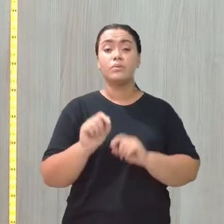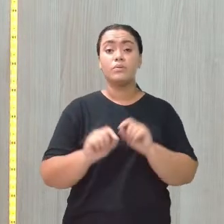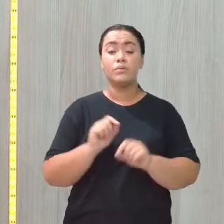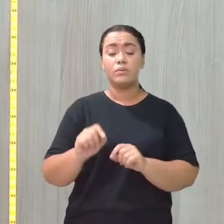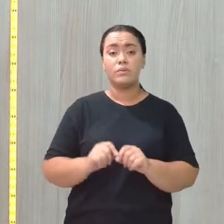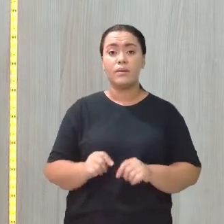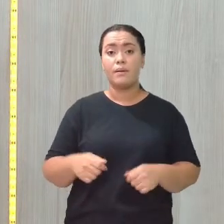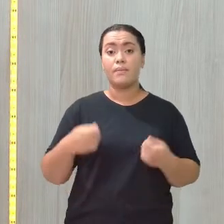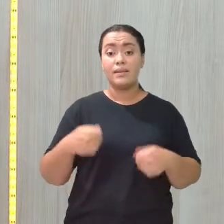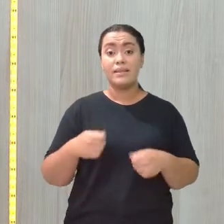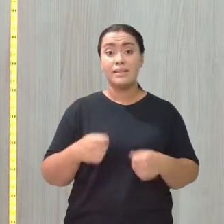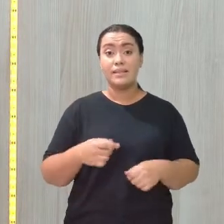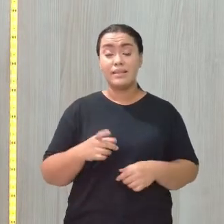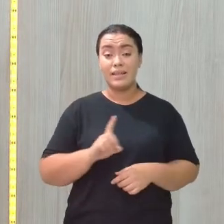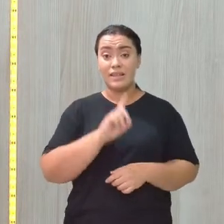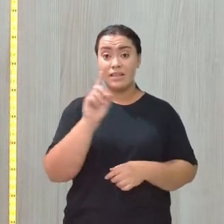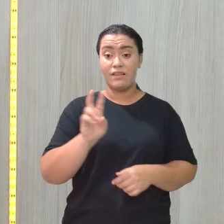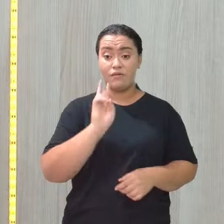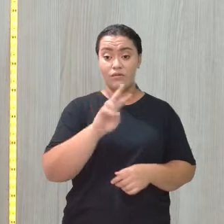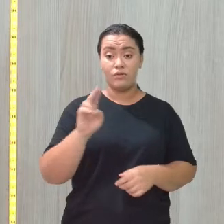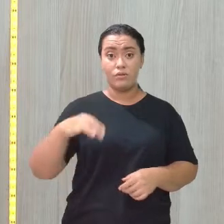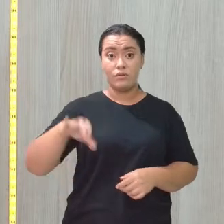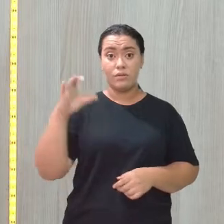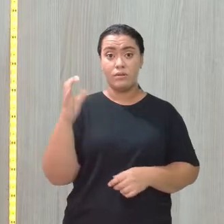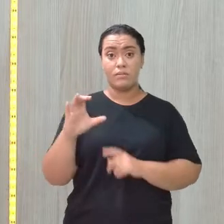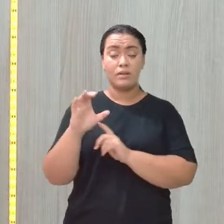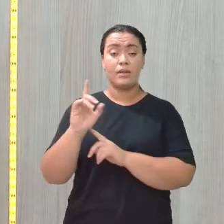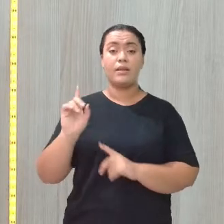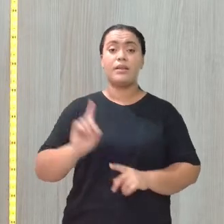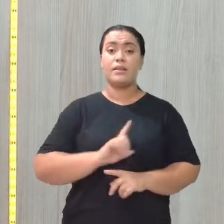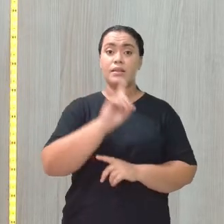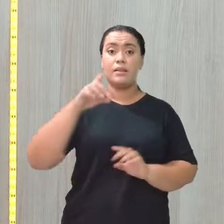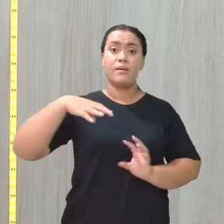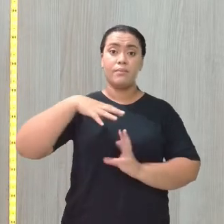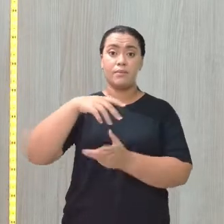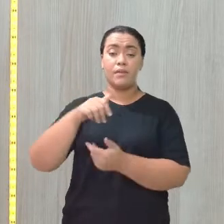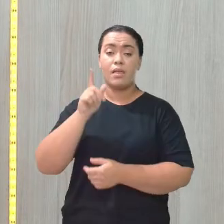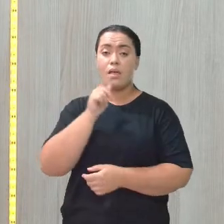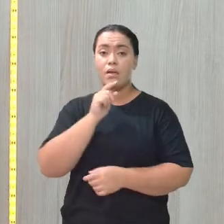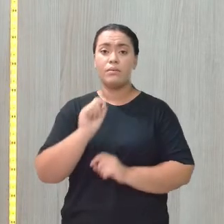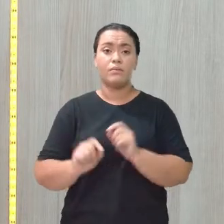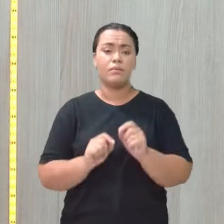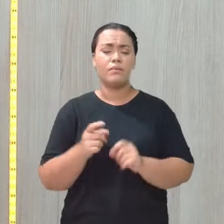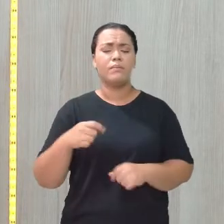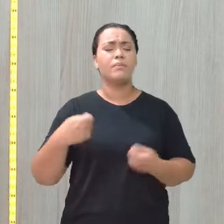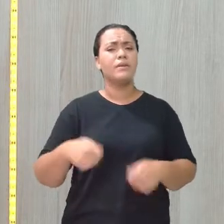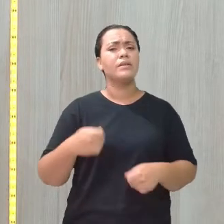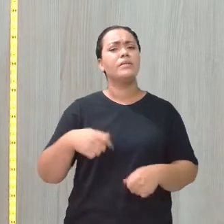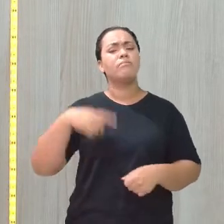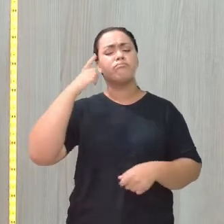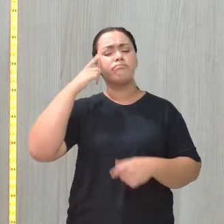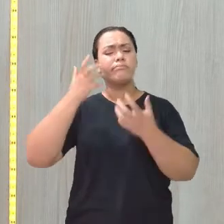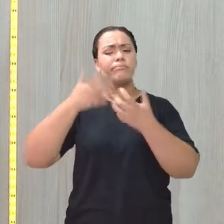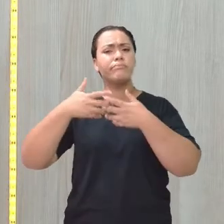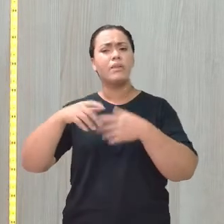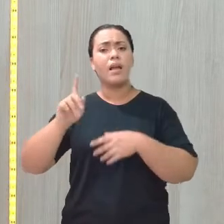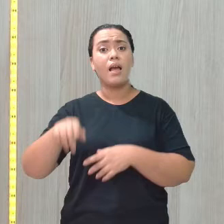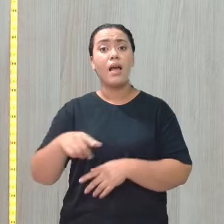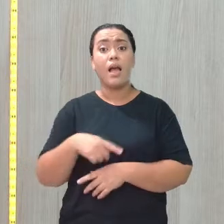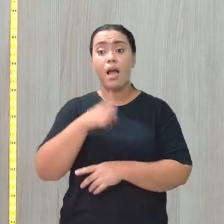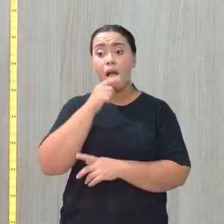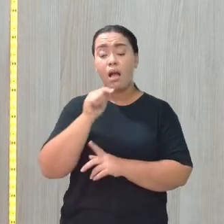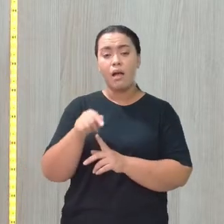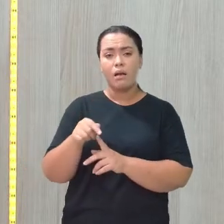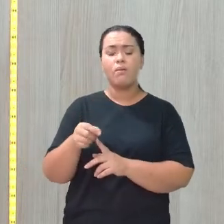pudesse dedicar esse dia 22 de março ao Dia Mundial da Água, para nós refletirmos sobre esse bem tão